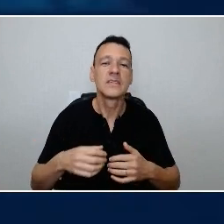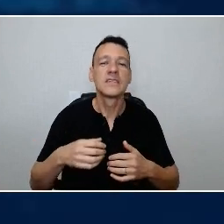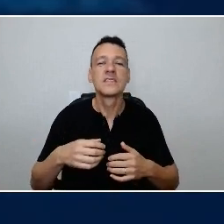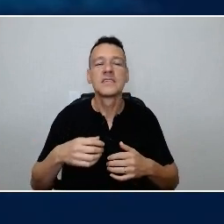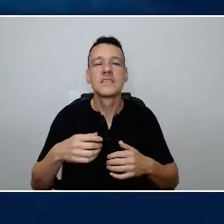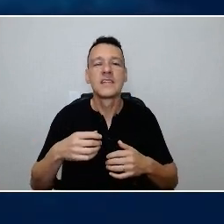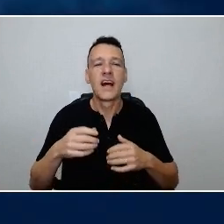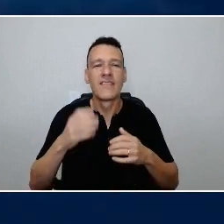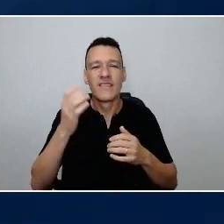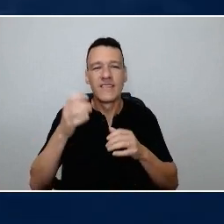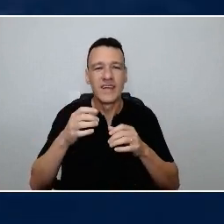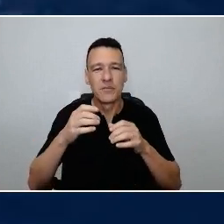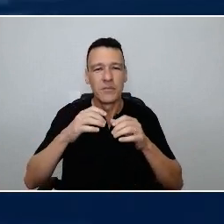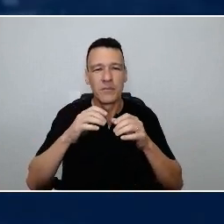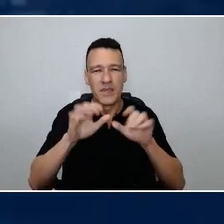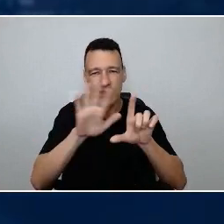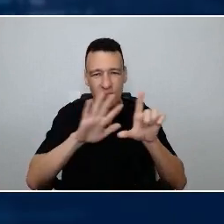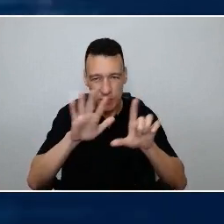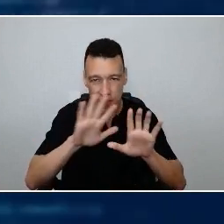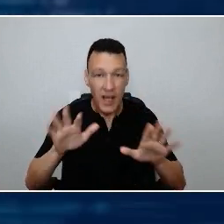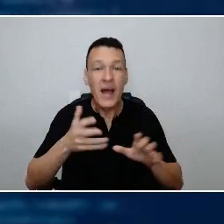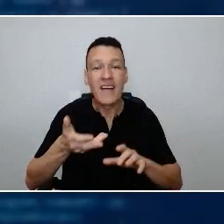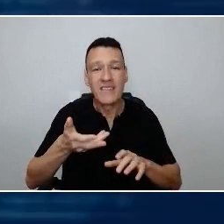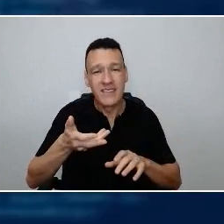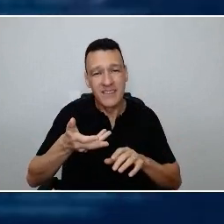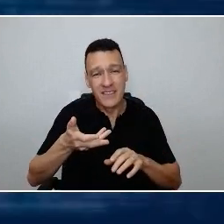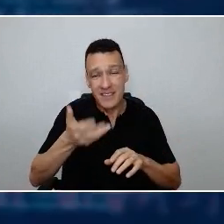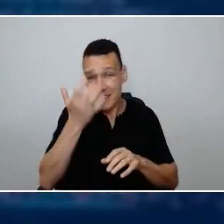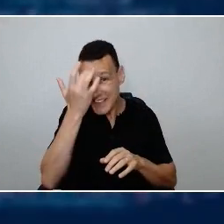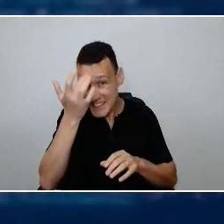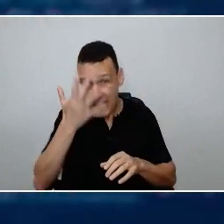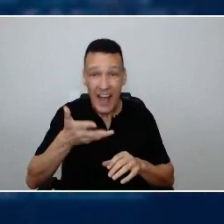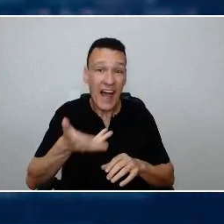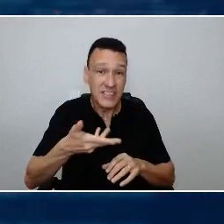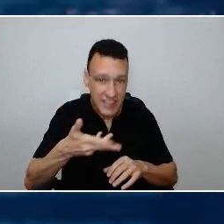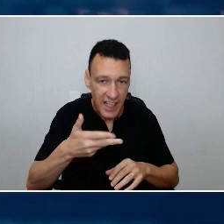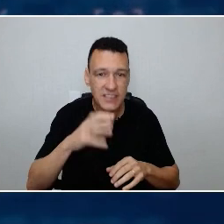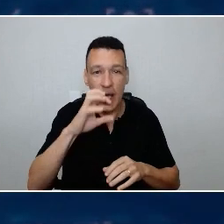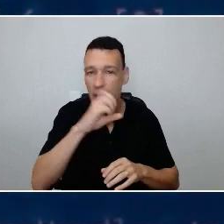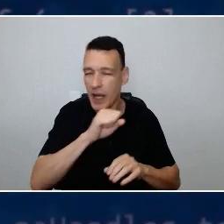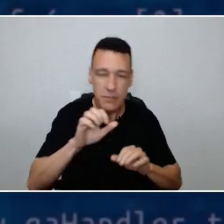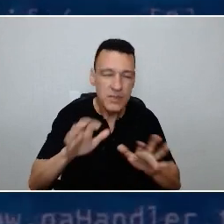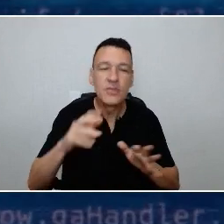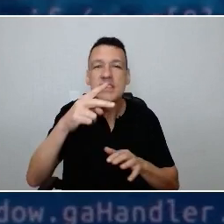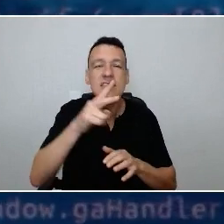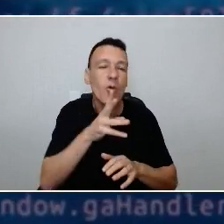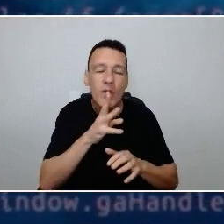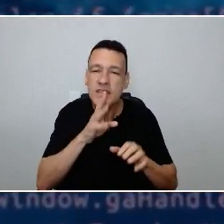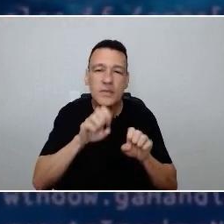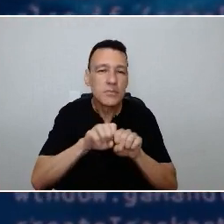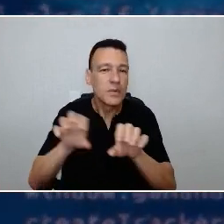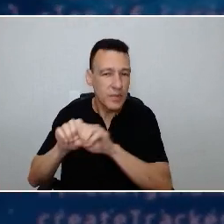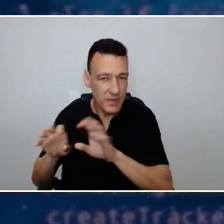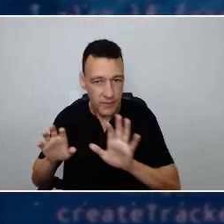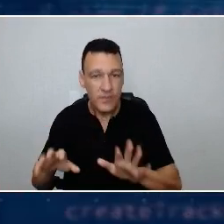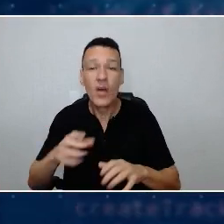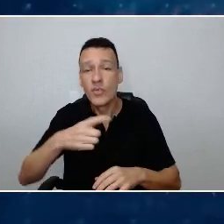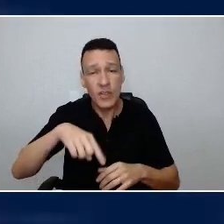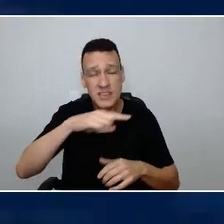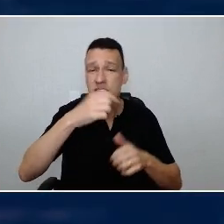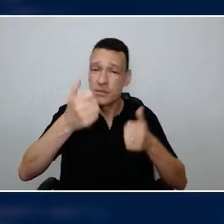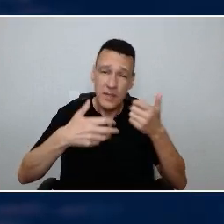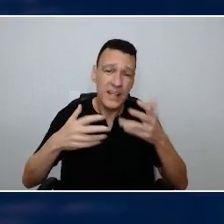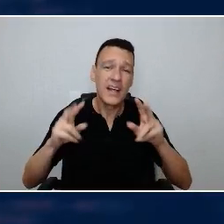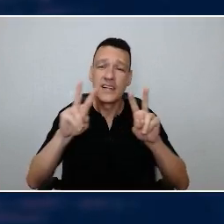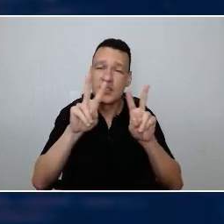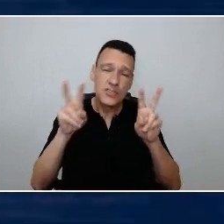você lançar o seu produto com o seu conhecimento e faturar com seu conhecimento e a gente manda real sobre o Mercado digital então nada de ganhar sem trabalhar